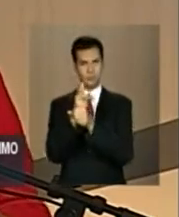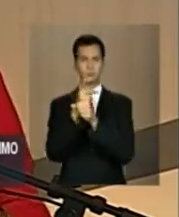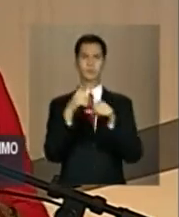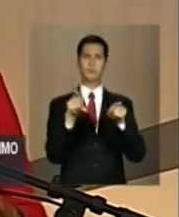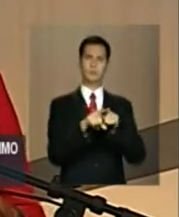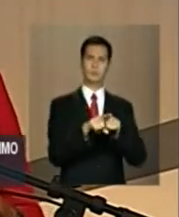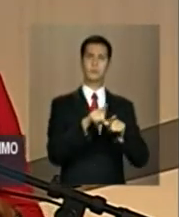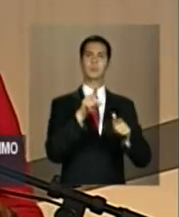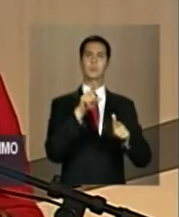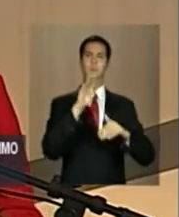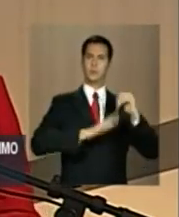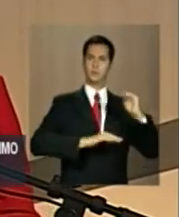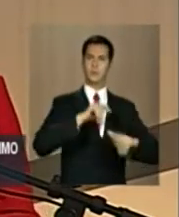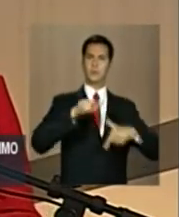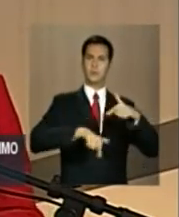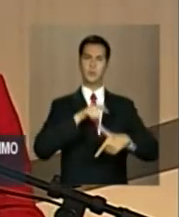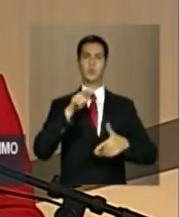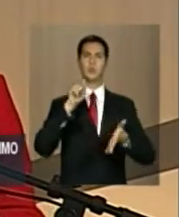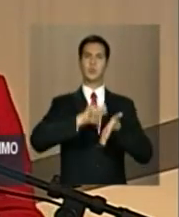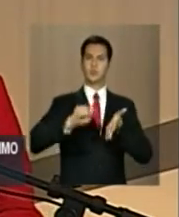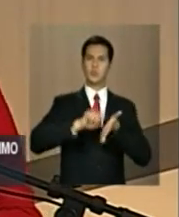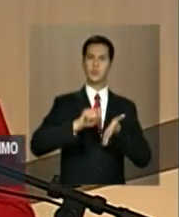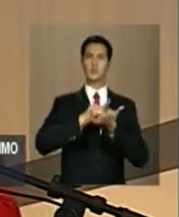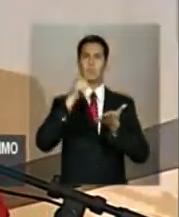e as jornalistas aqui presentes.